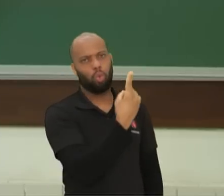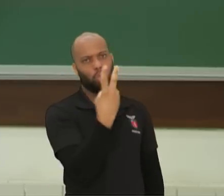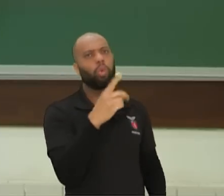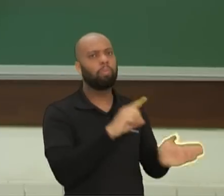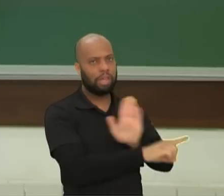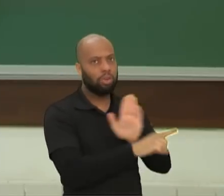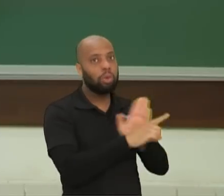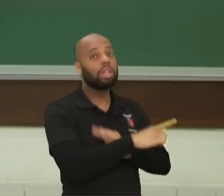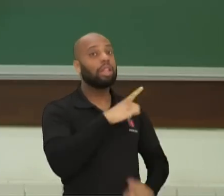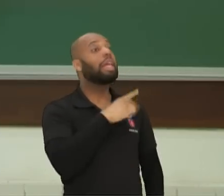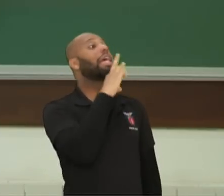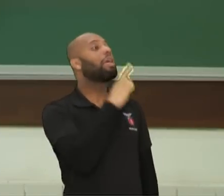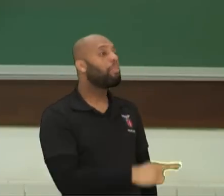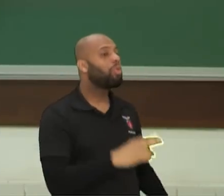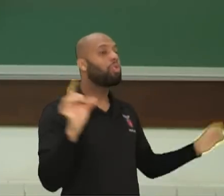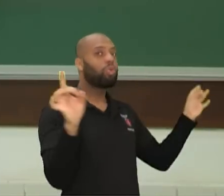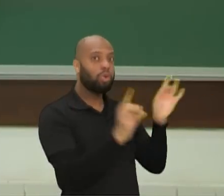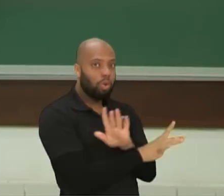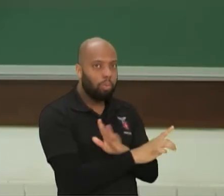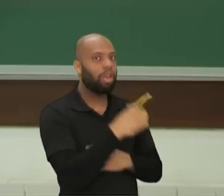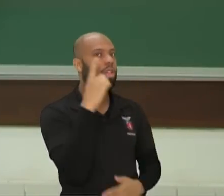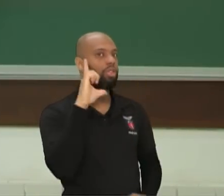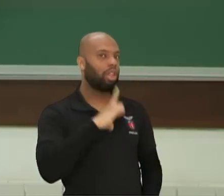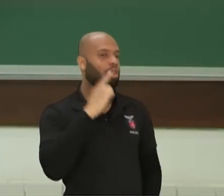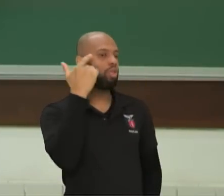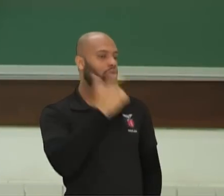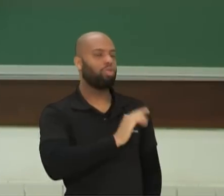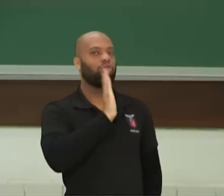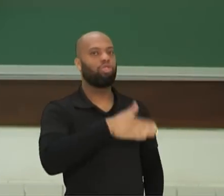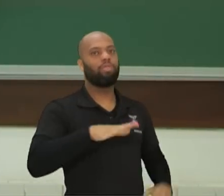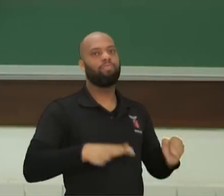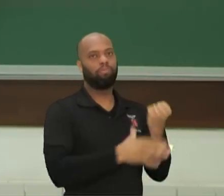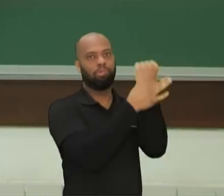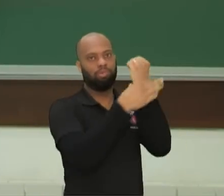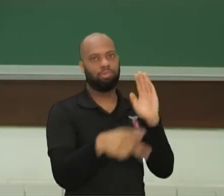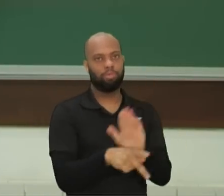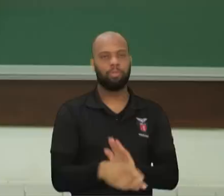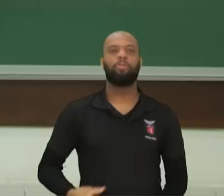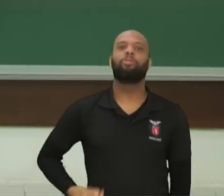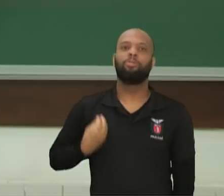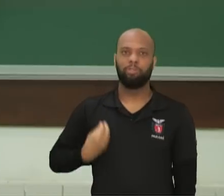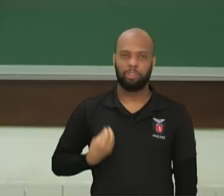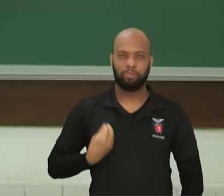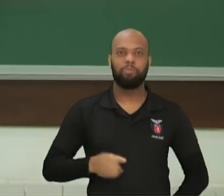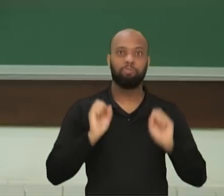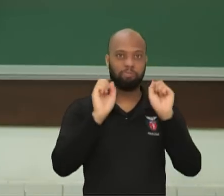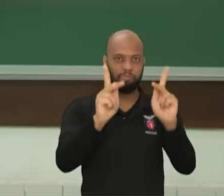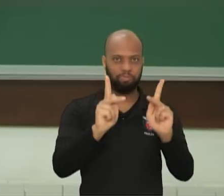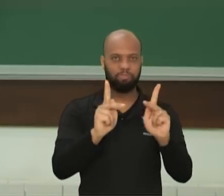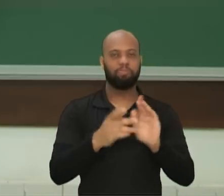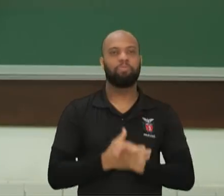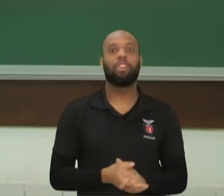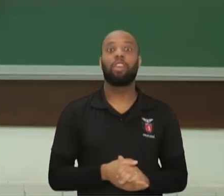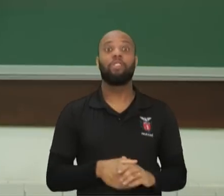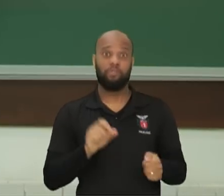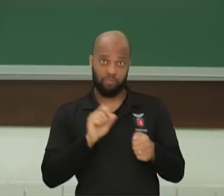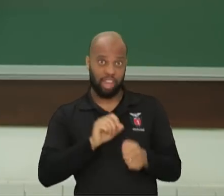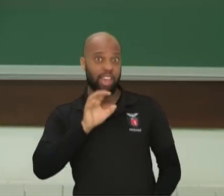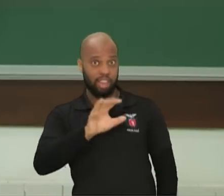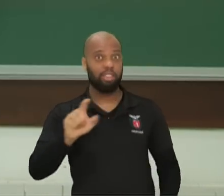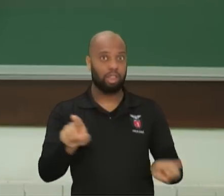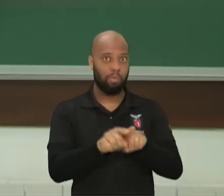tá bom? E fazendo isso a sua presença lá está garantida, tá bom? Fiquem de olho nisso e